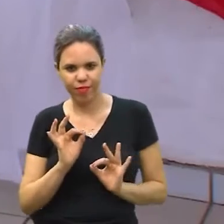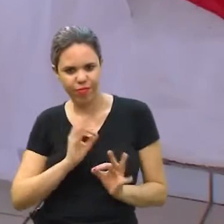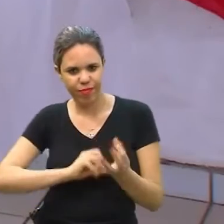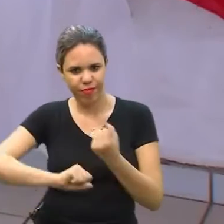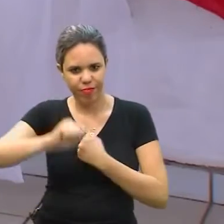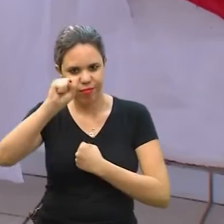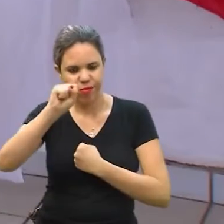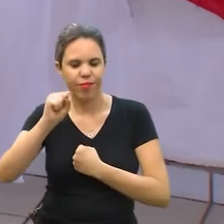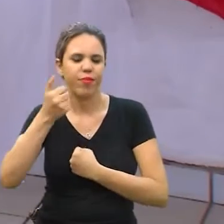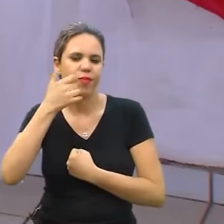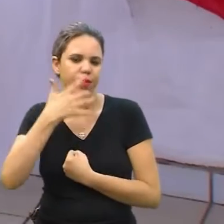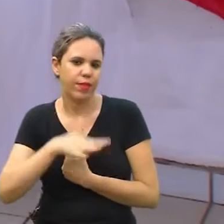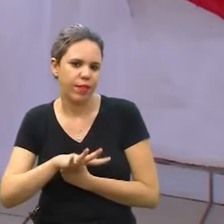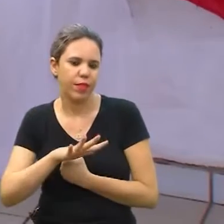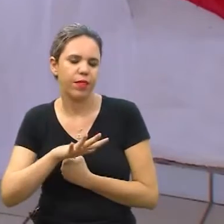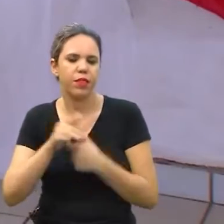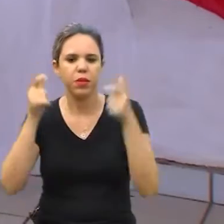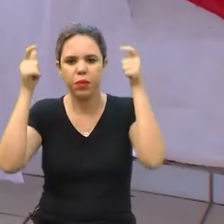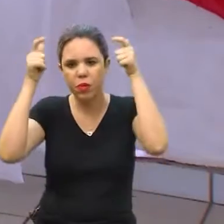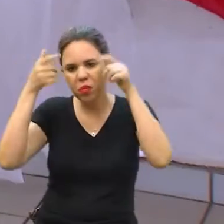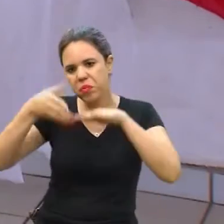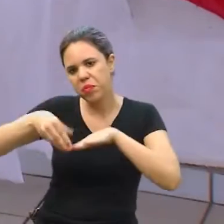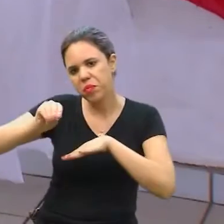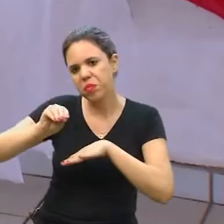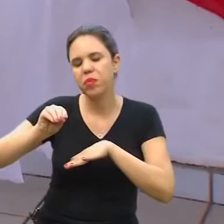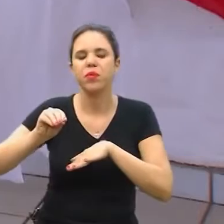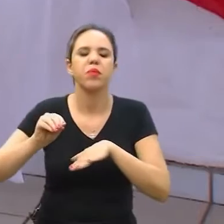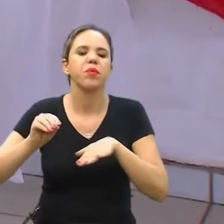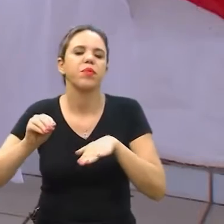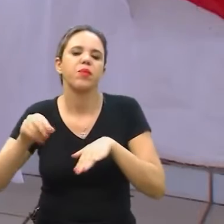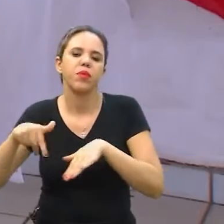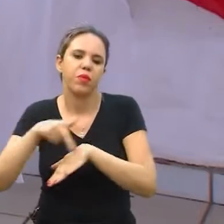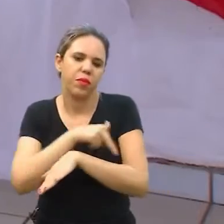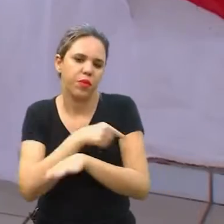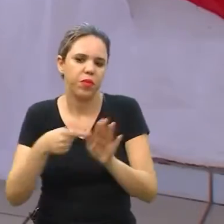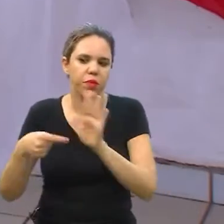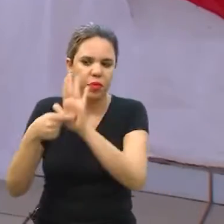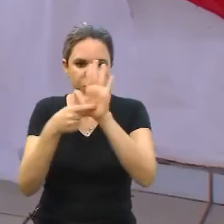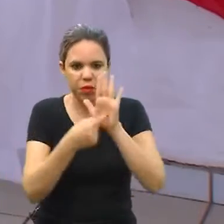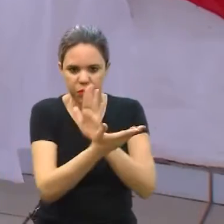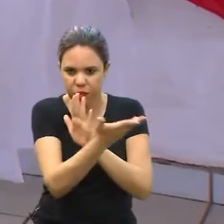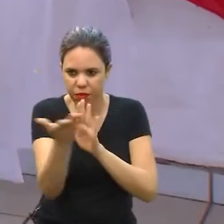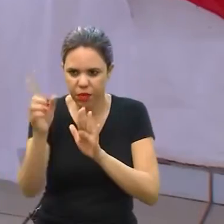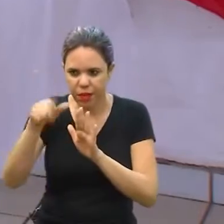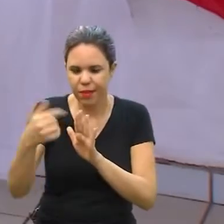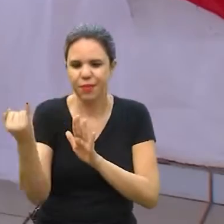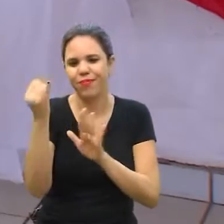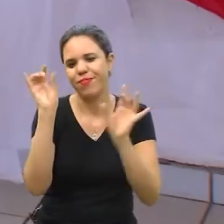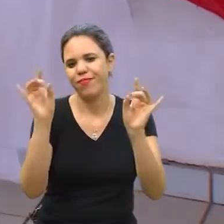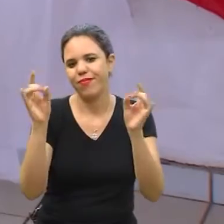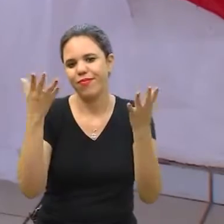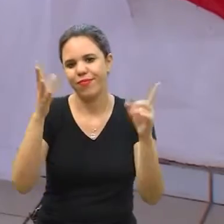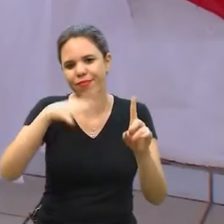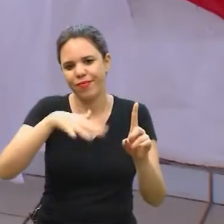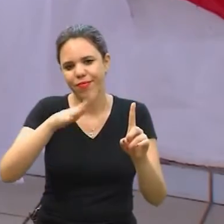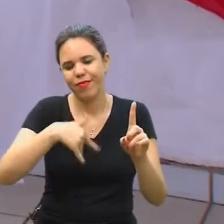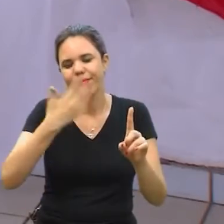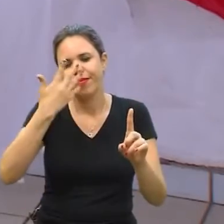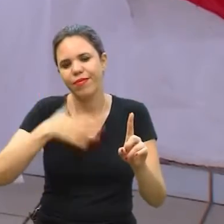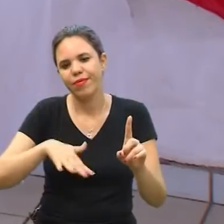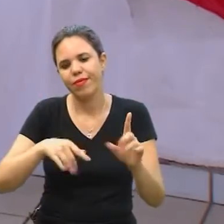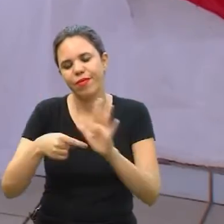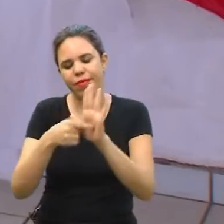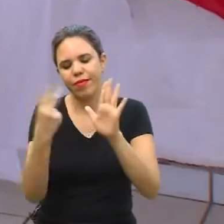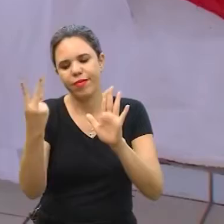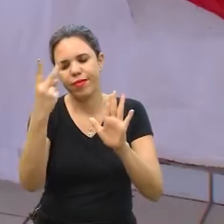na qual as crianças vão desfilar e esse desfile eu vou mostrar para eles o quanto eles são especial. Vou mostrar